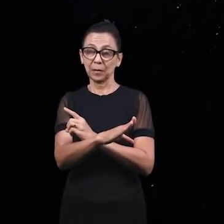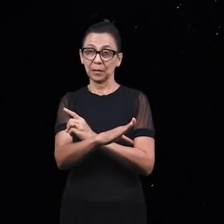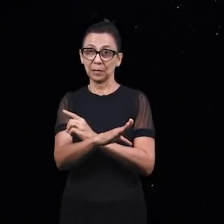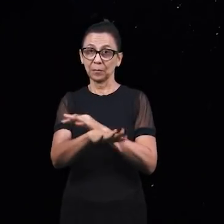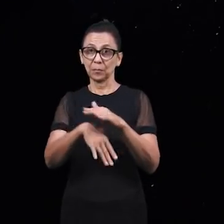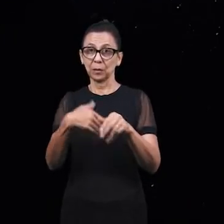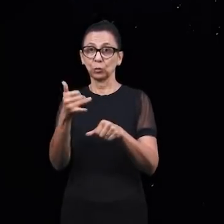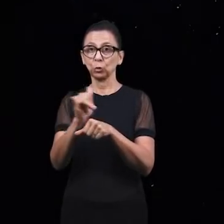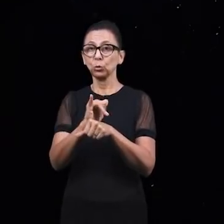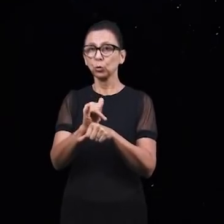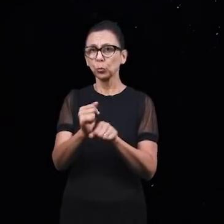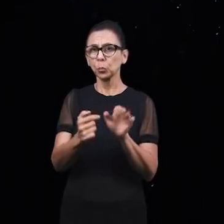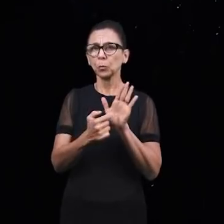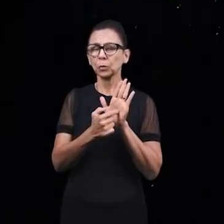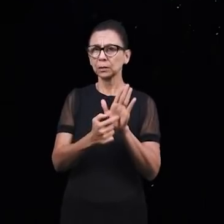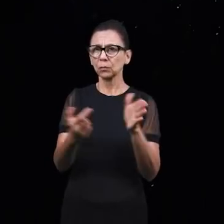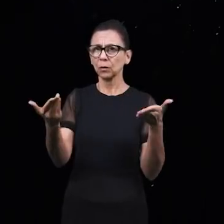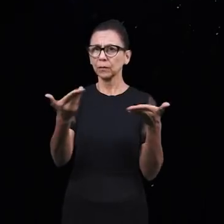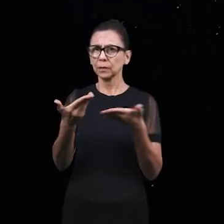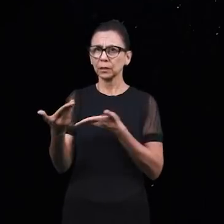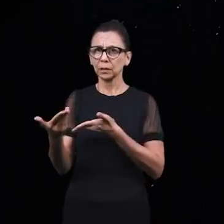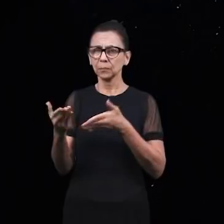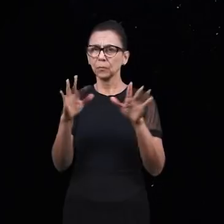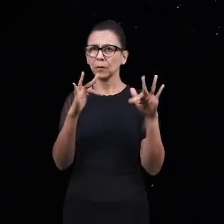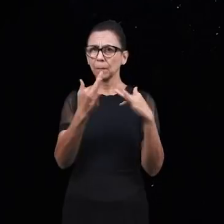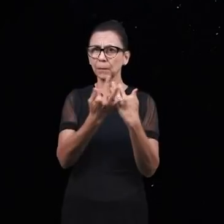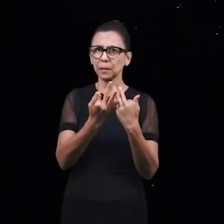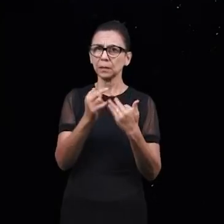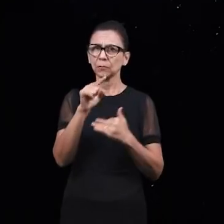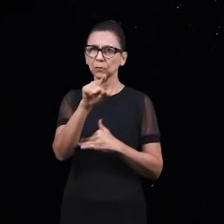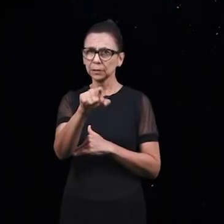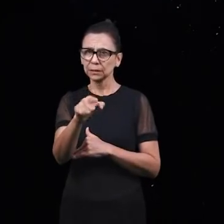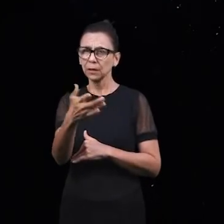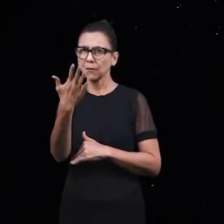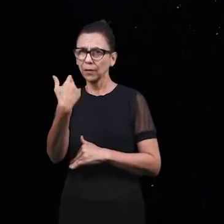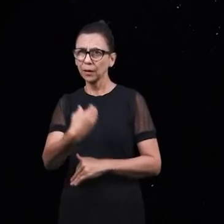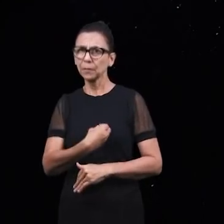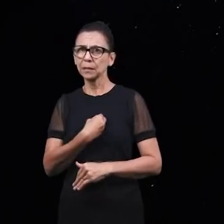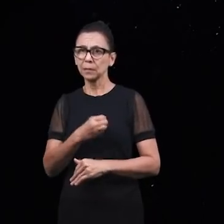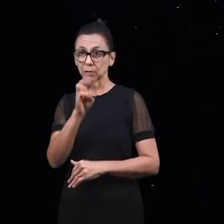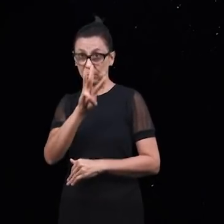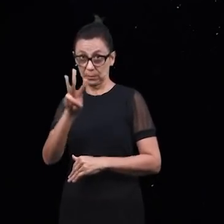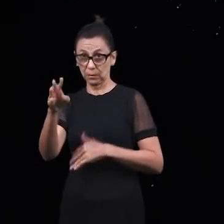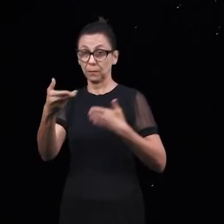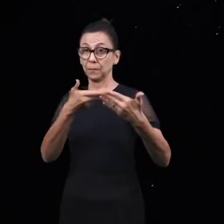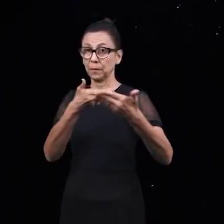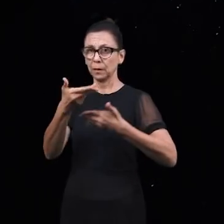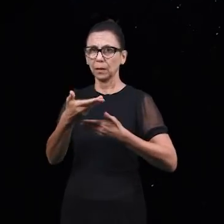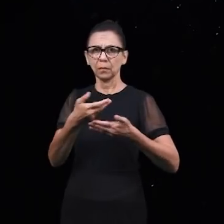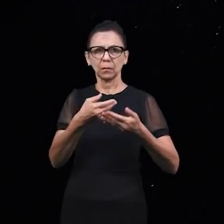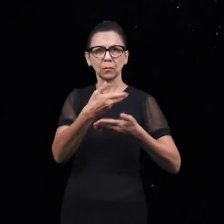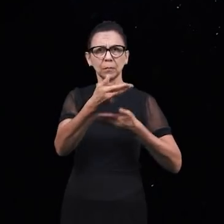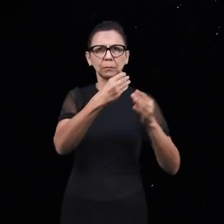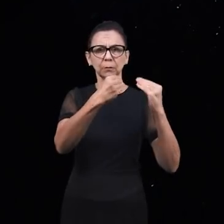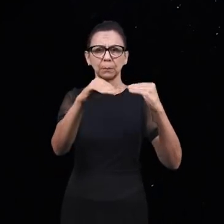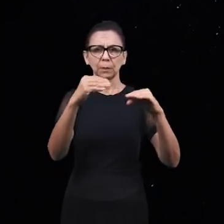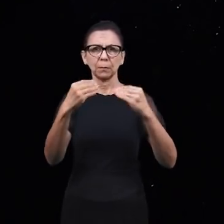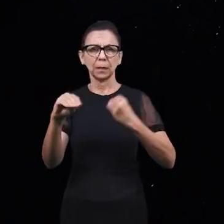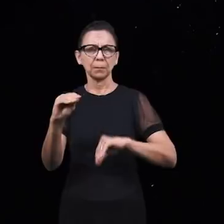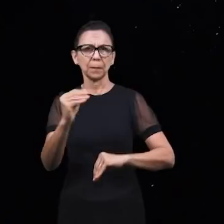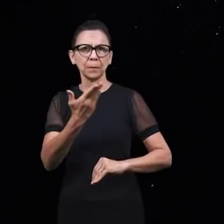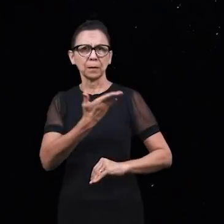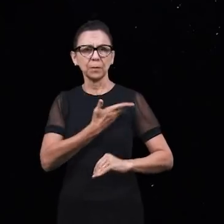Dominical, transmitidas por esse canal. Convidamos você e sua família para participarem. Compartilhe esse link, passe